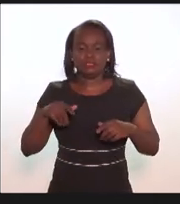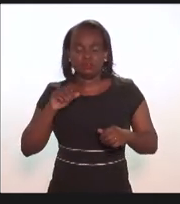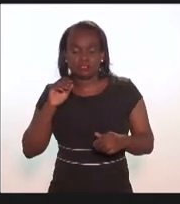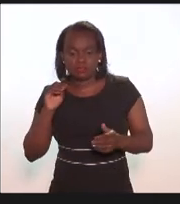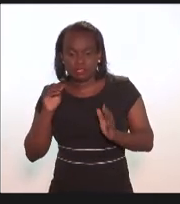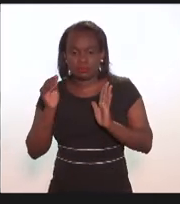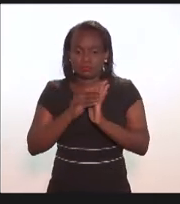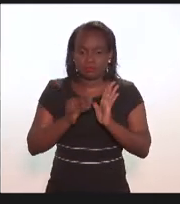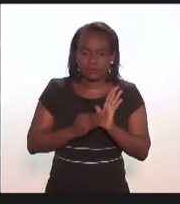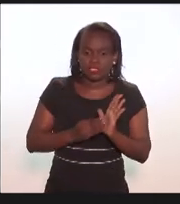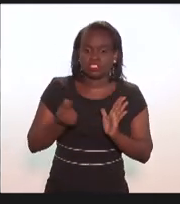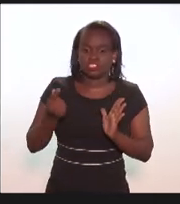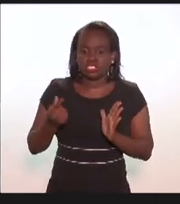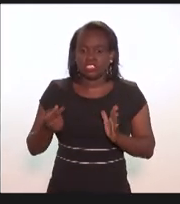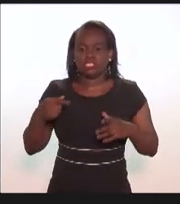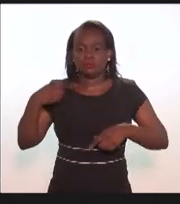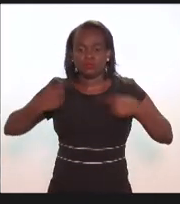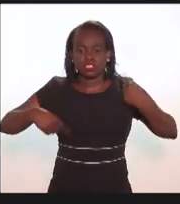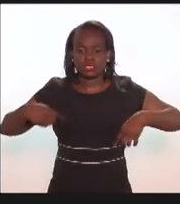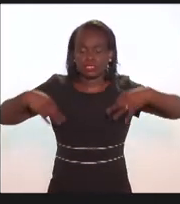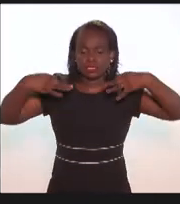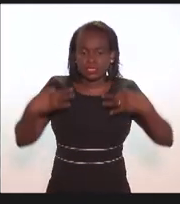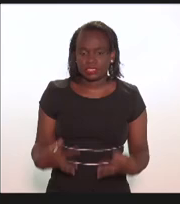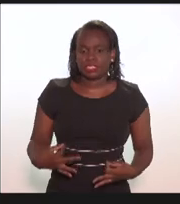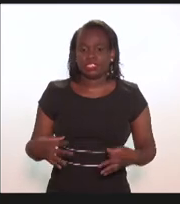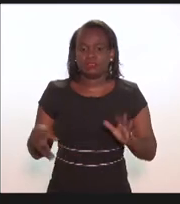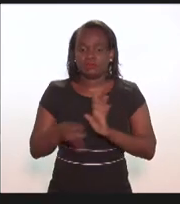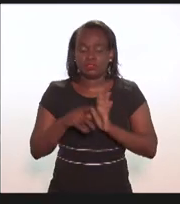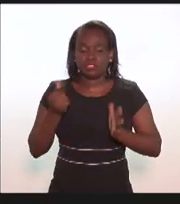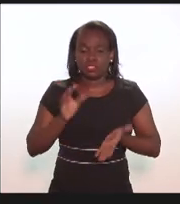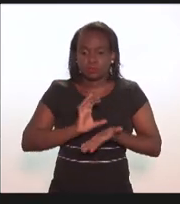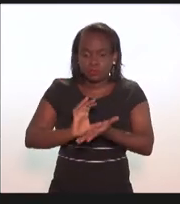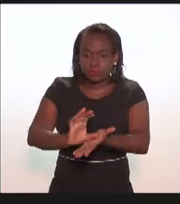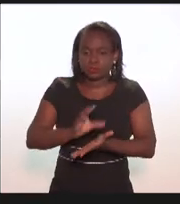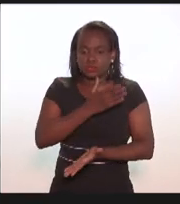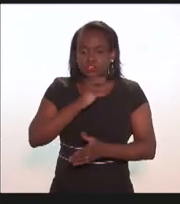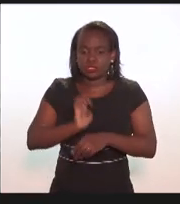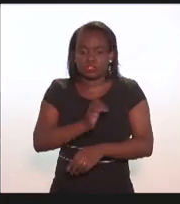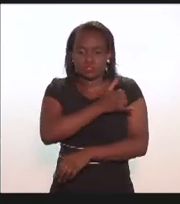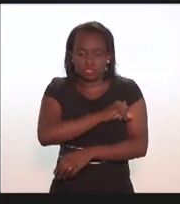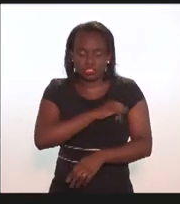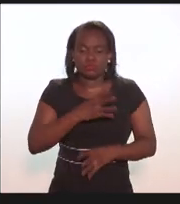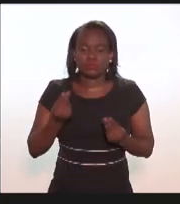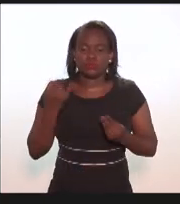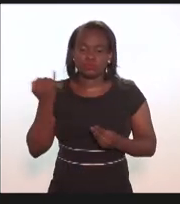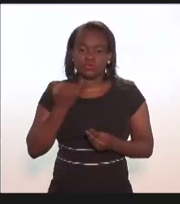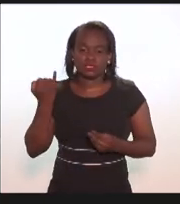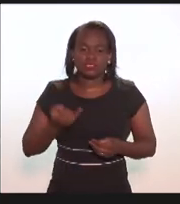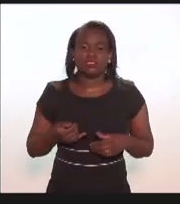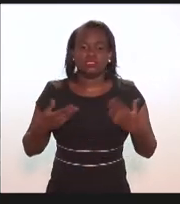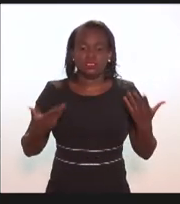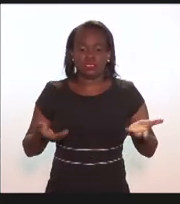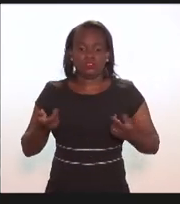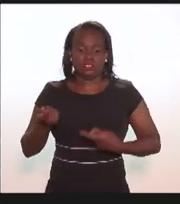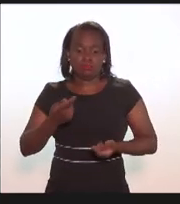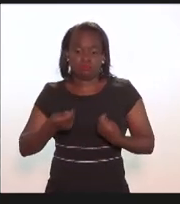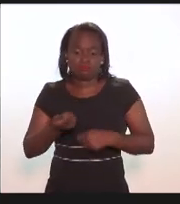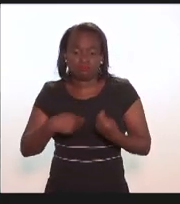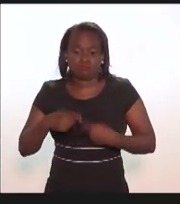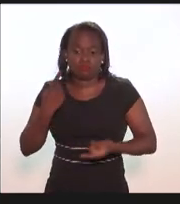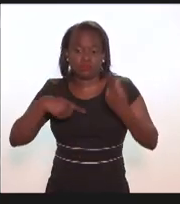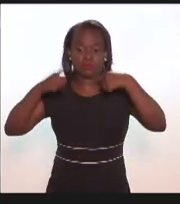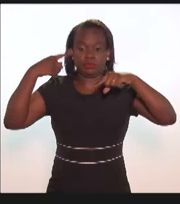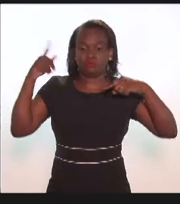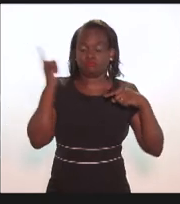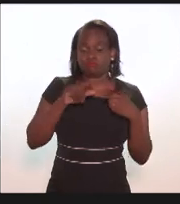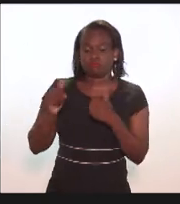emitir moeda, ter uma política correta de investimento público no estado de Janeiro, vai ser muito importante, com isso a economia voltar a crescer,